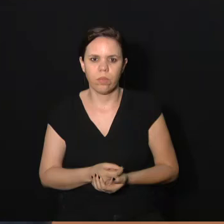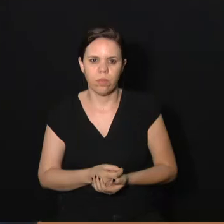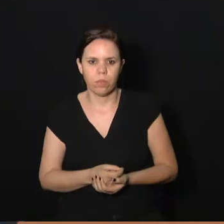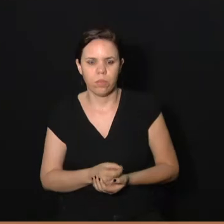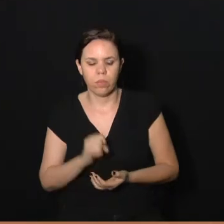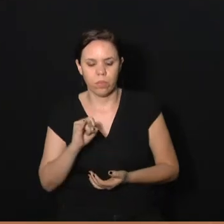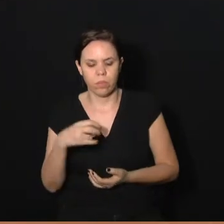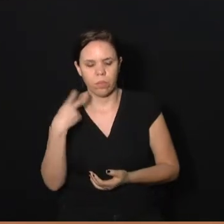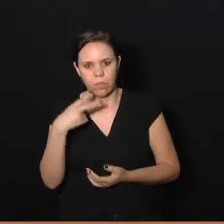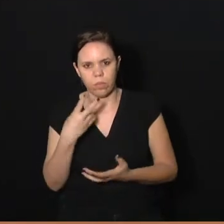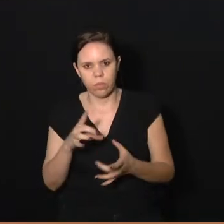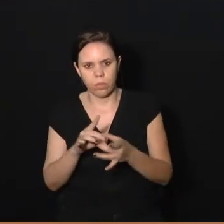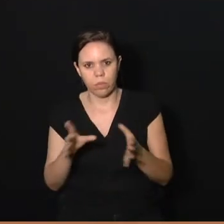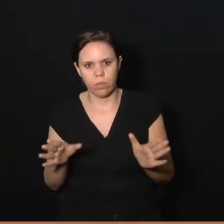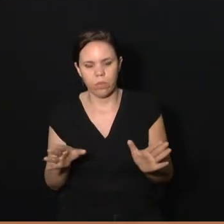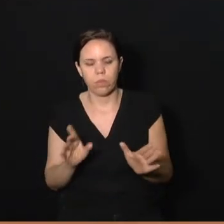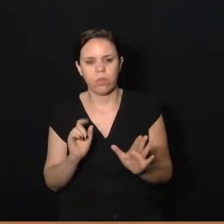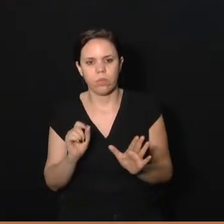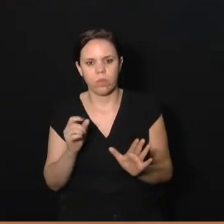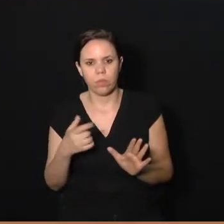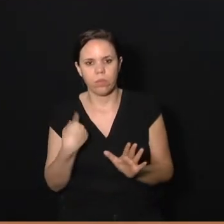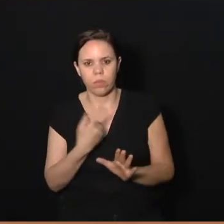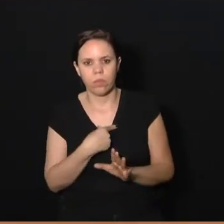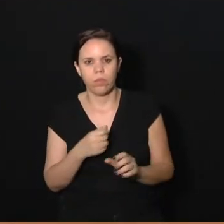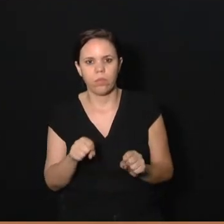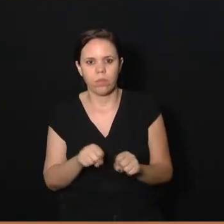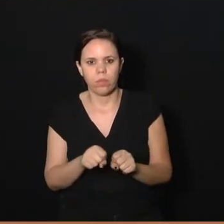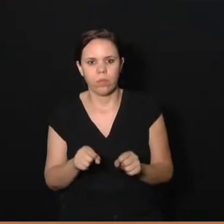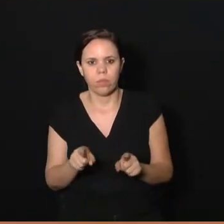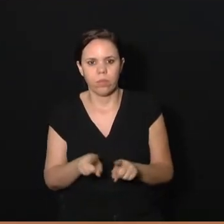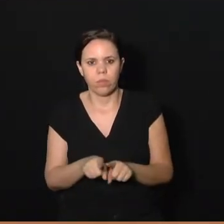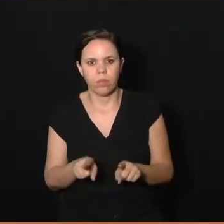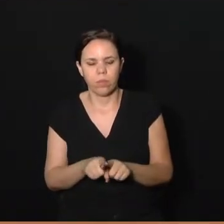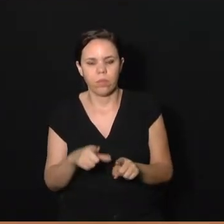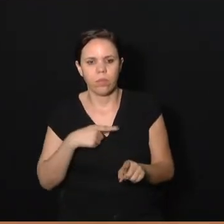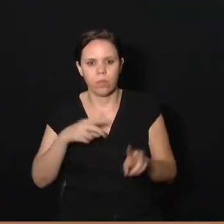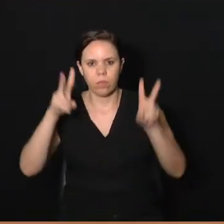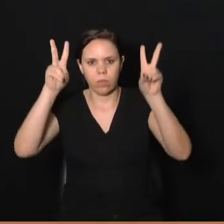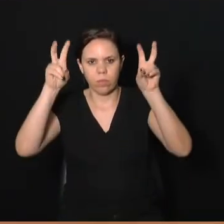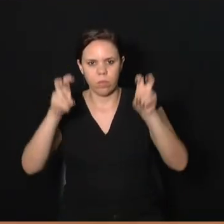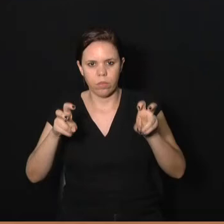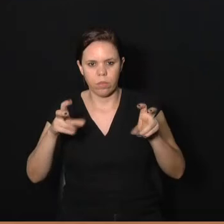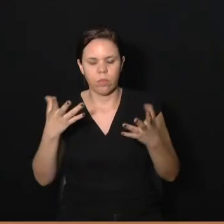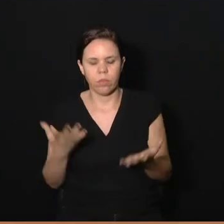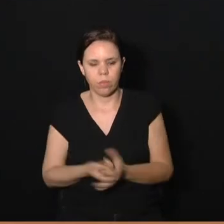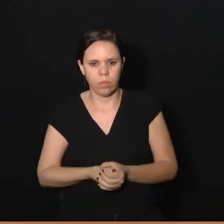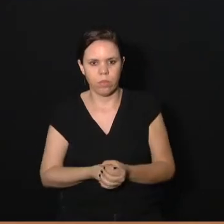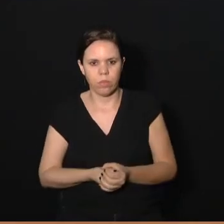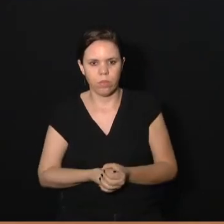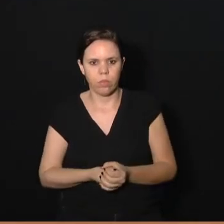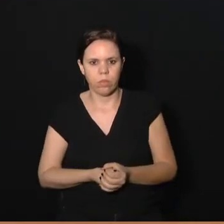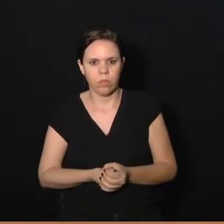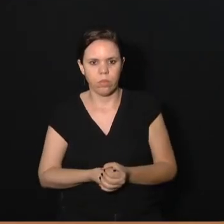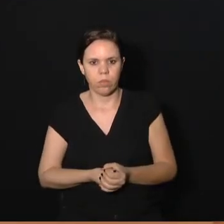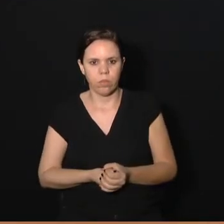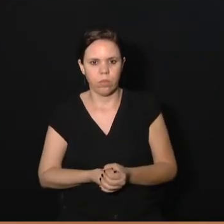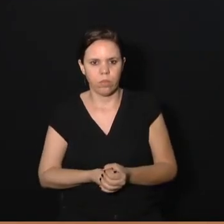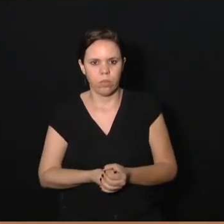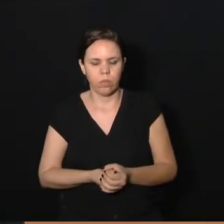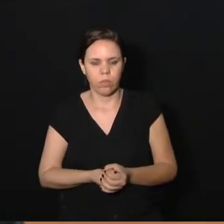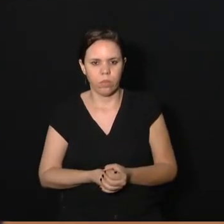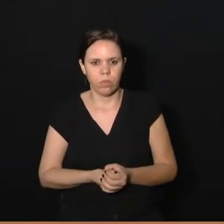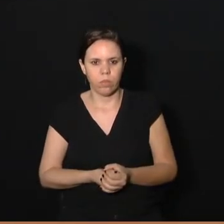também me permitir, a gente poderia também tematizar né, a questão Ambiente, entre